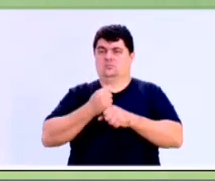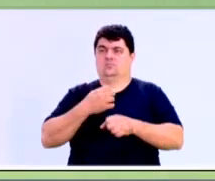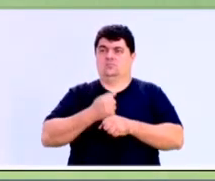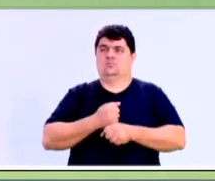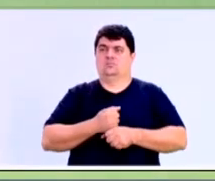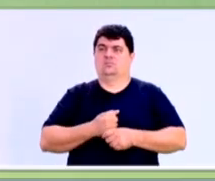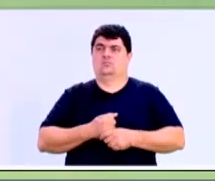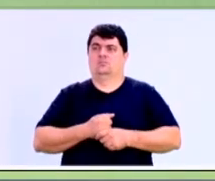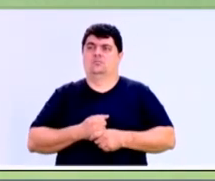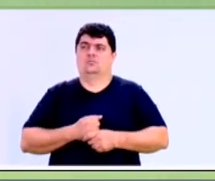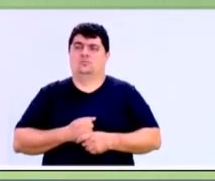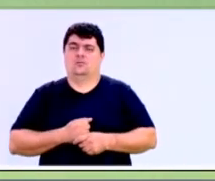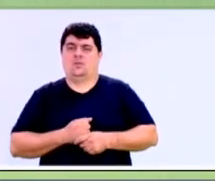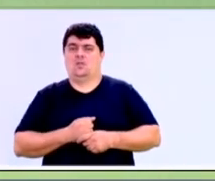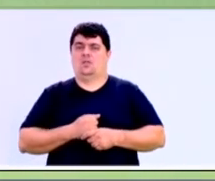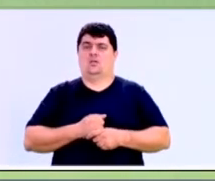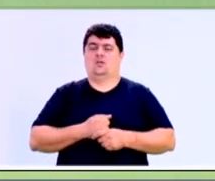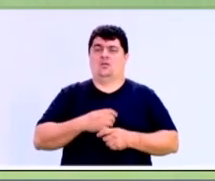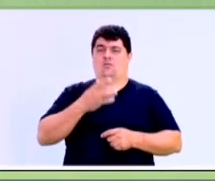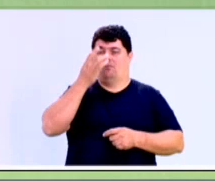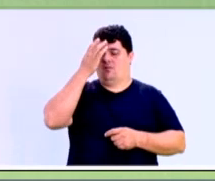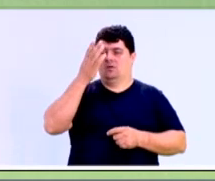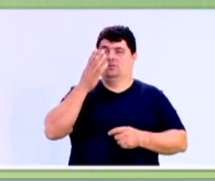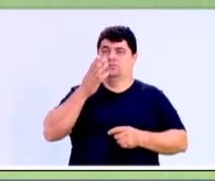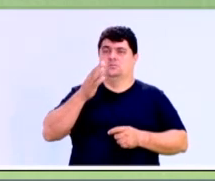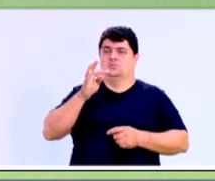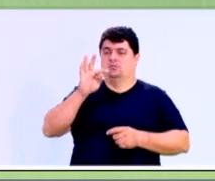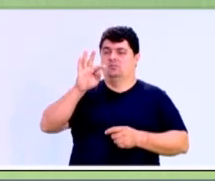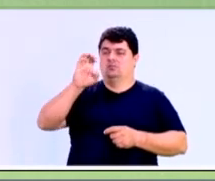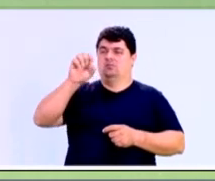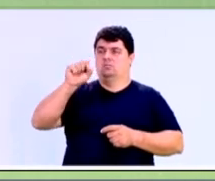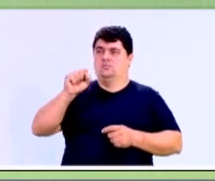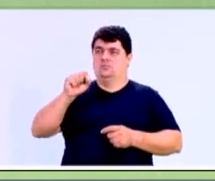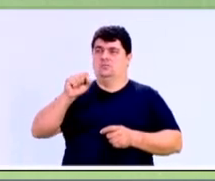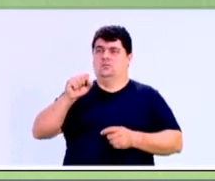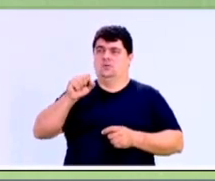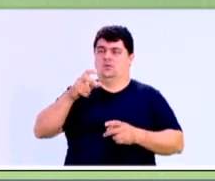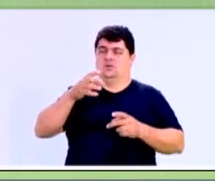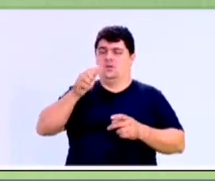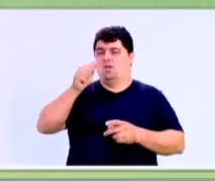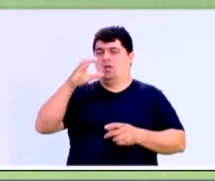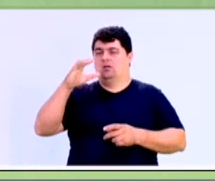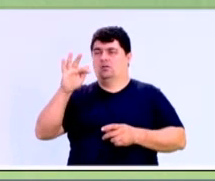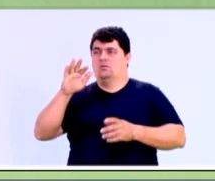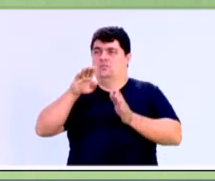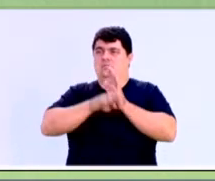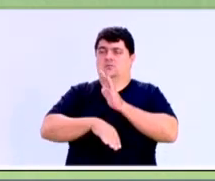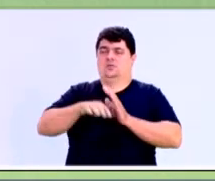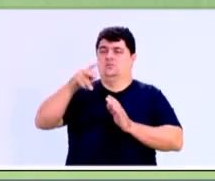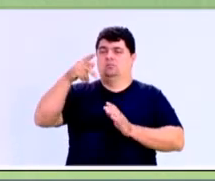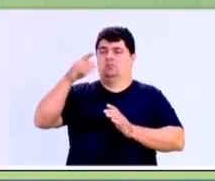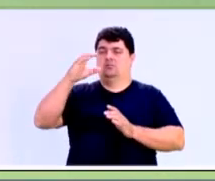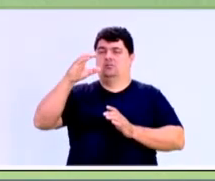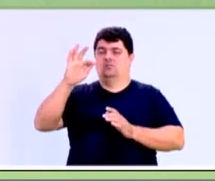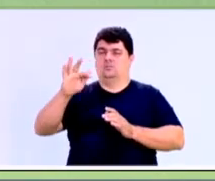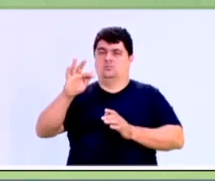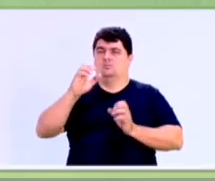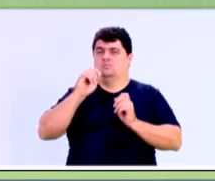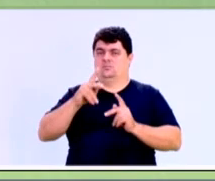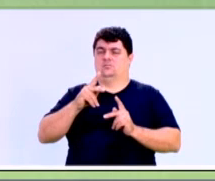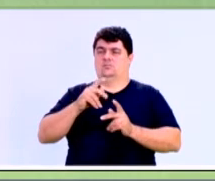saldo em tesouraria pode ser calculado com a diferença entre o ativo circulante financeiro menos o passivo circulante financeiro,